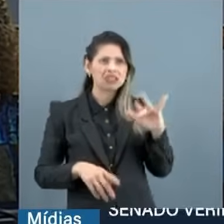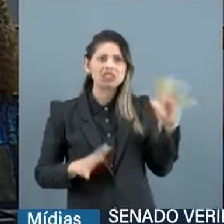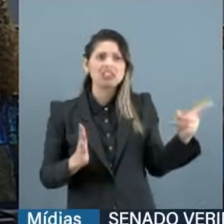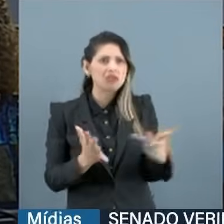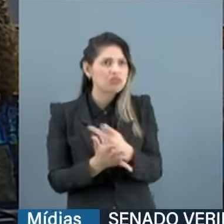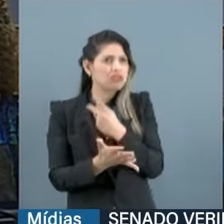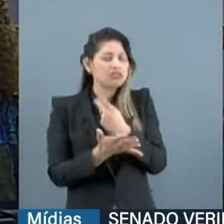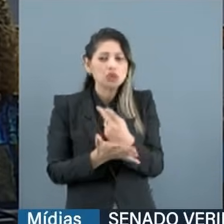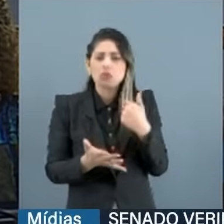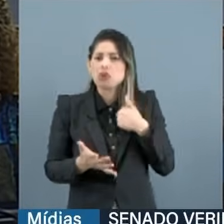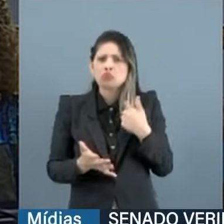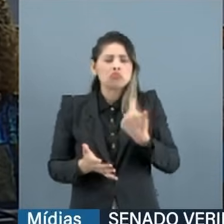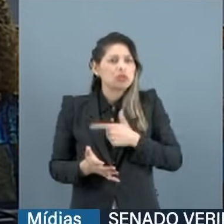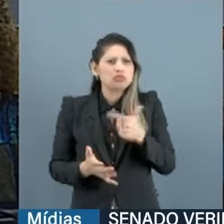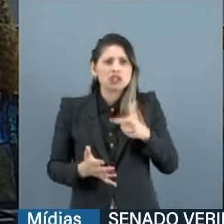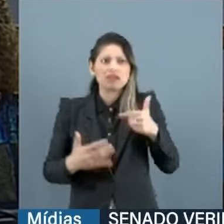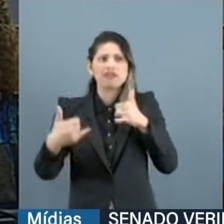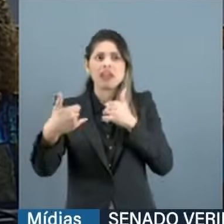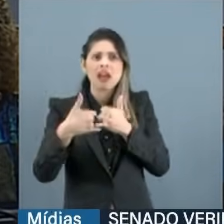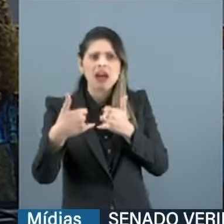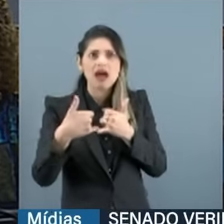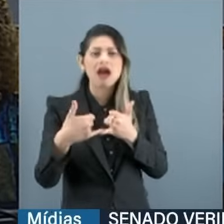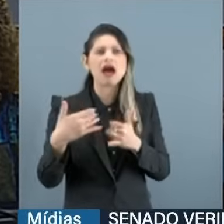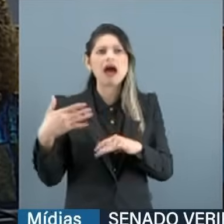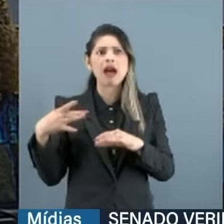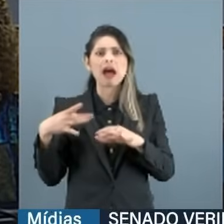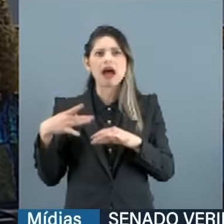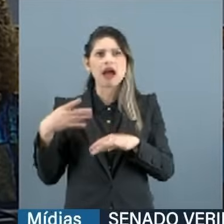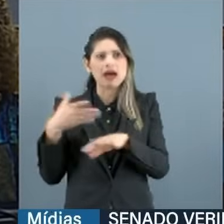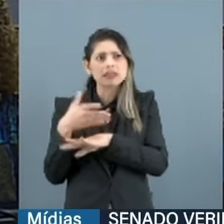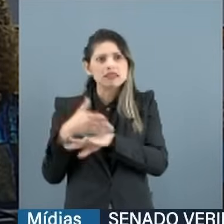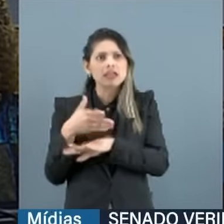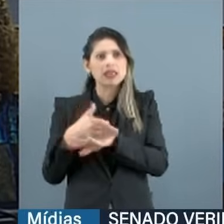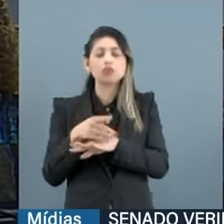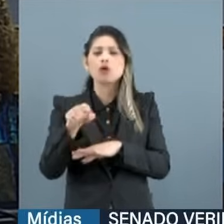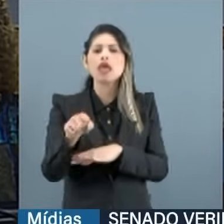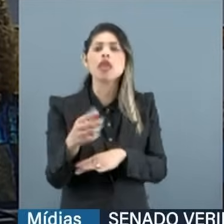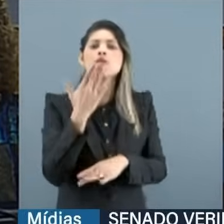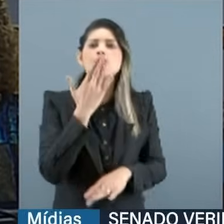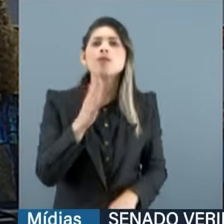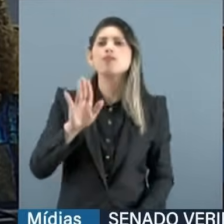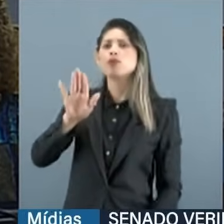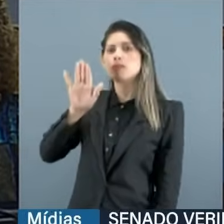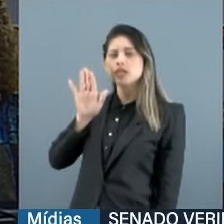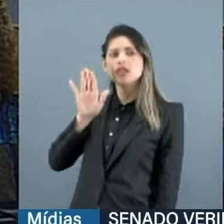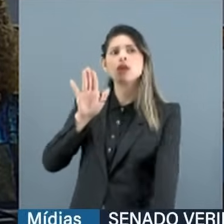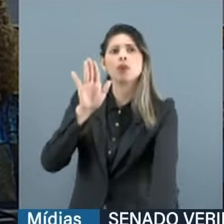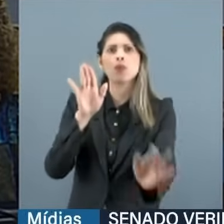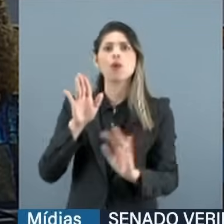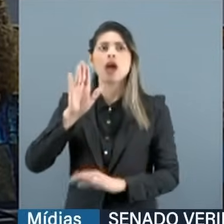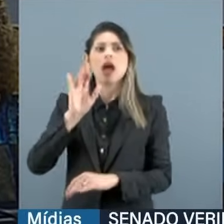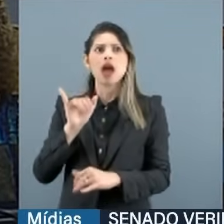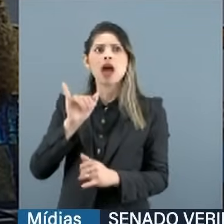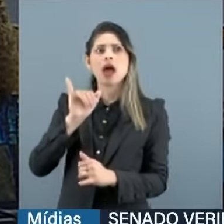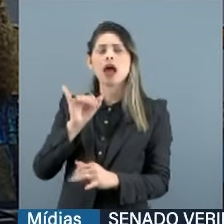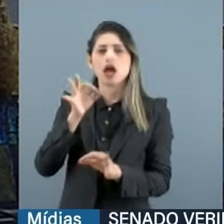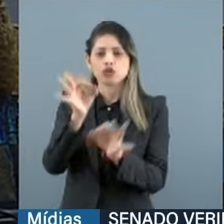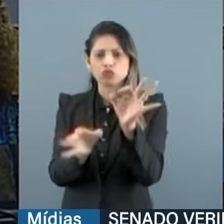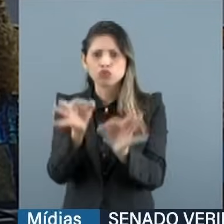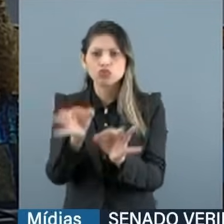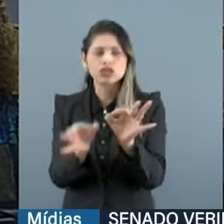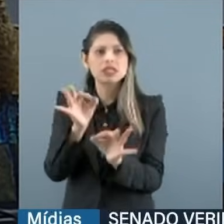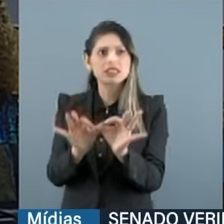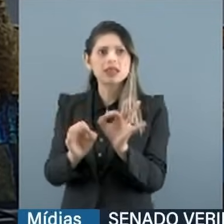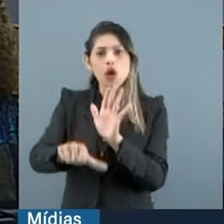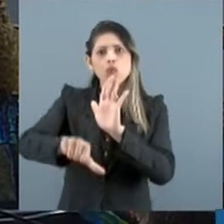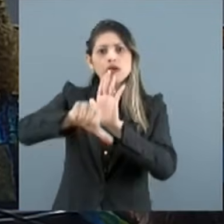não tive acesso a ele. E disse que em troca eu teria o prometido indulto. E ele ainda disse assim, ó, se caso alguém te